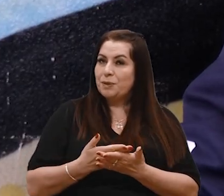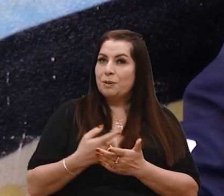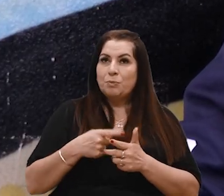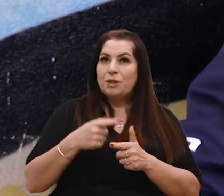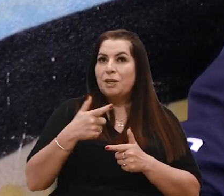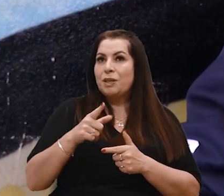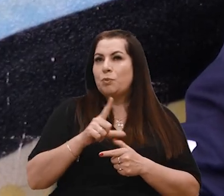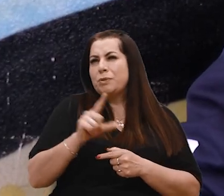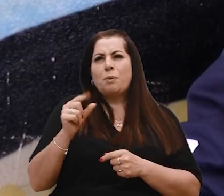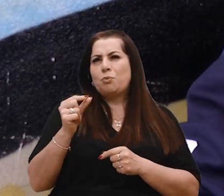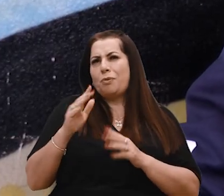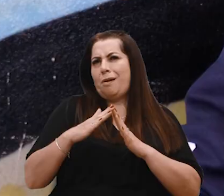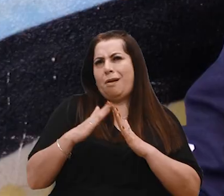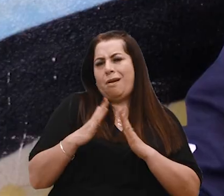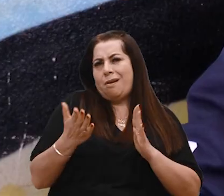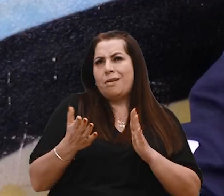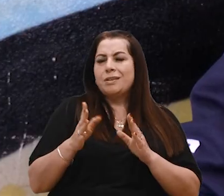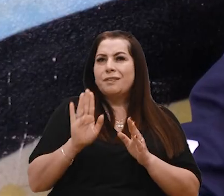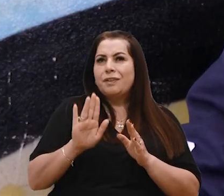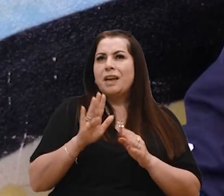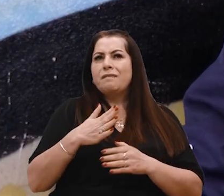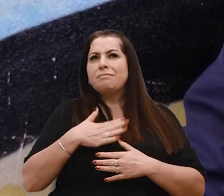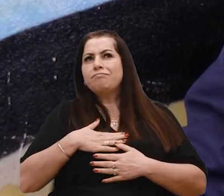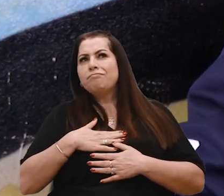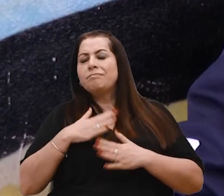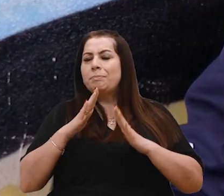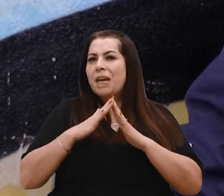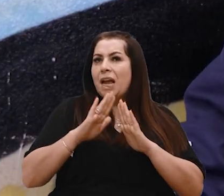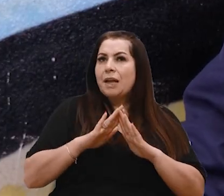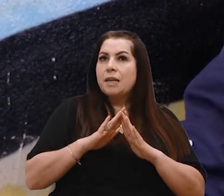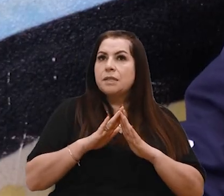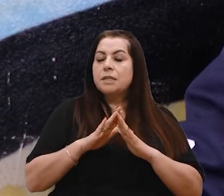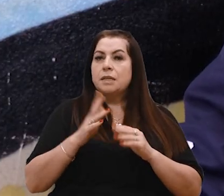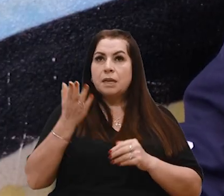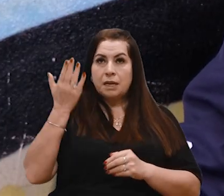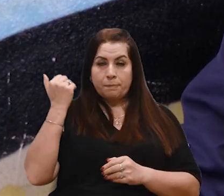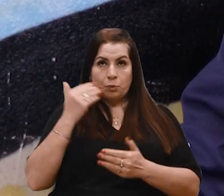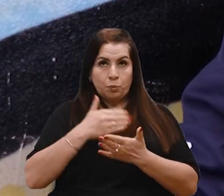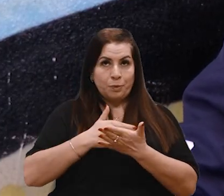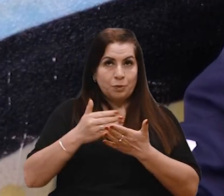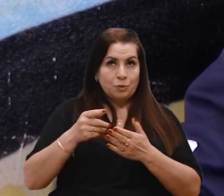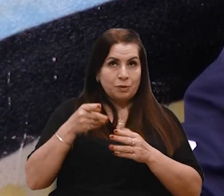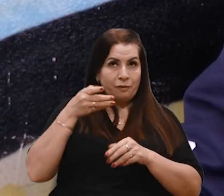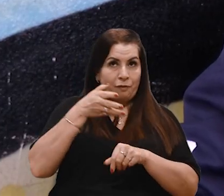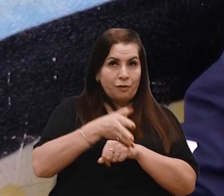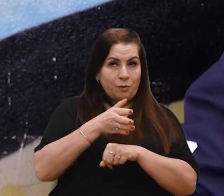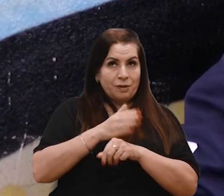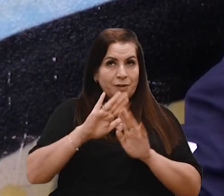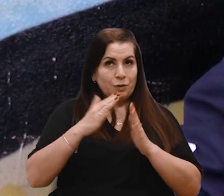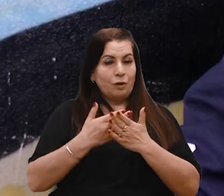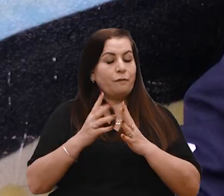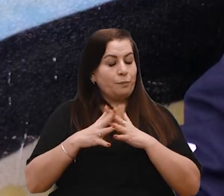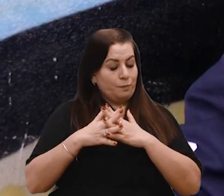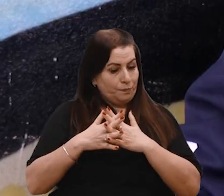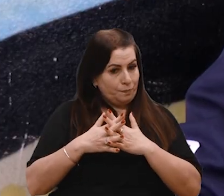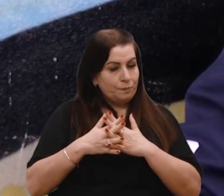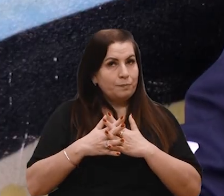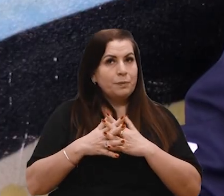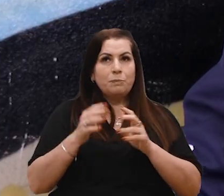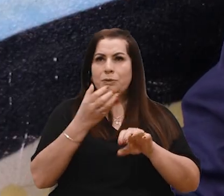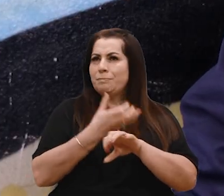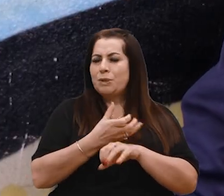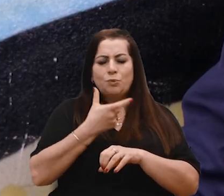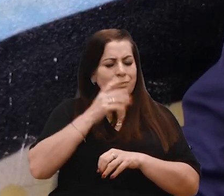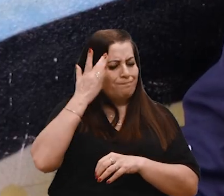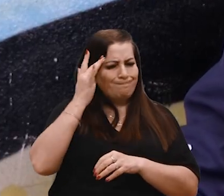da escola, porque eu não saía muito de casa, eu ficava mais em casa. Na época que eu comecei a ir para a escola, foi complicado,